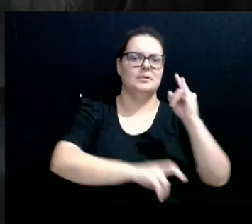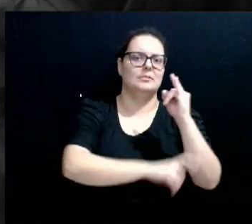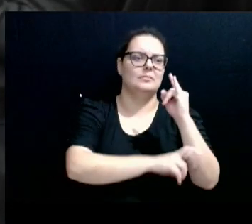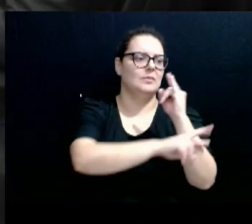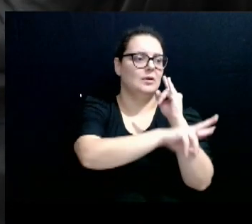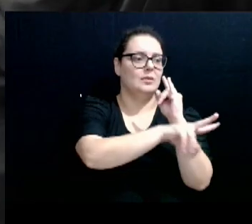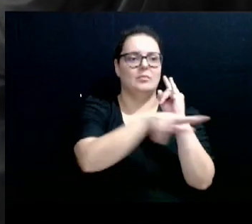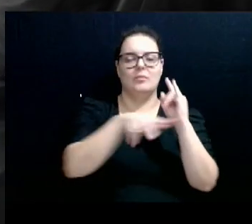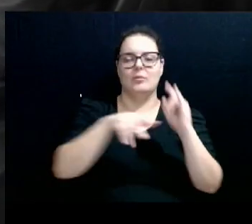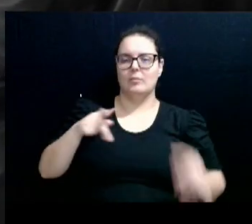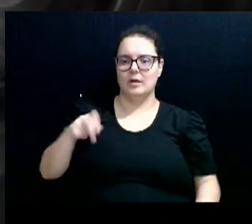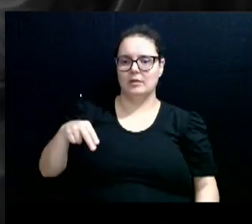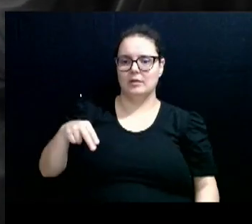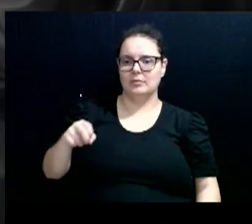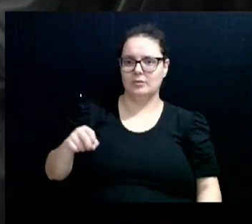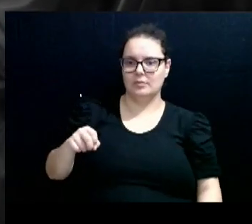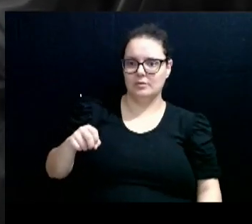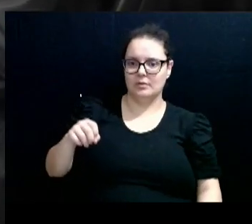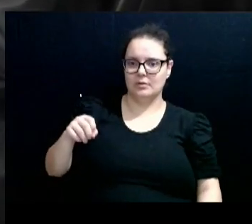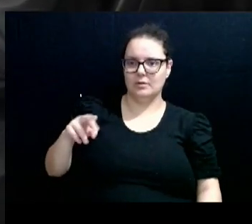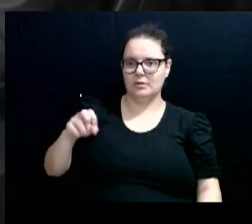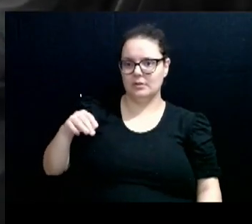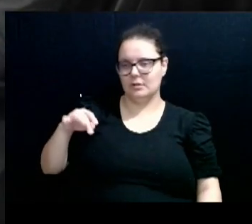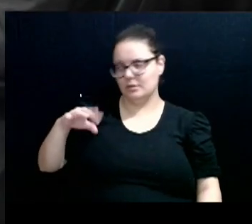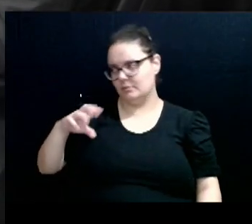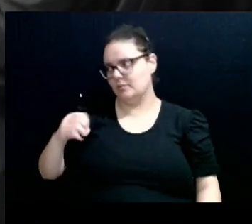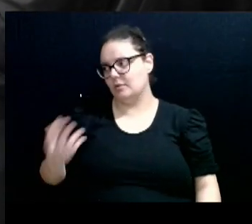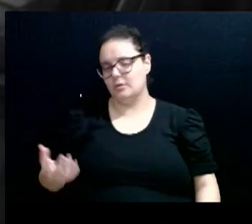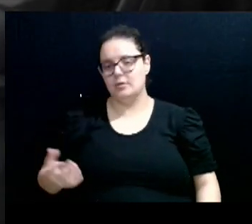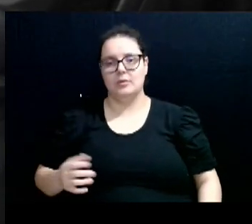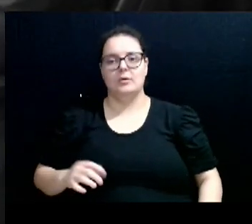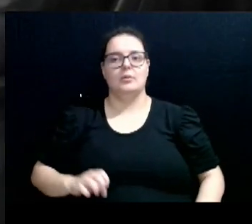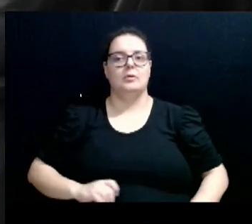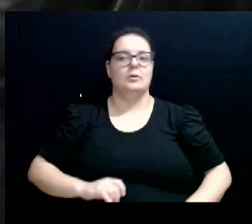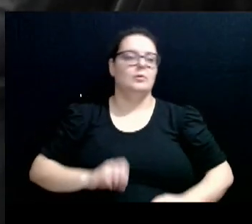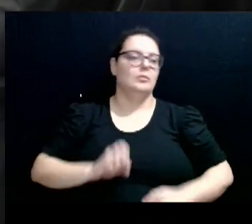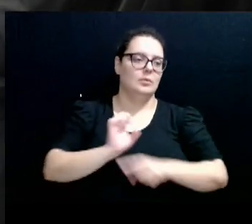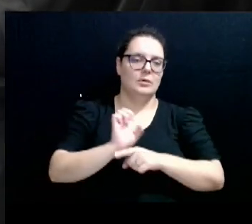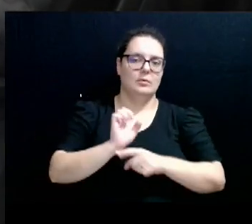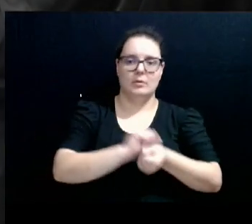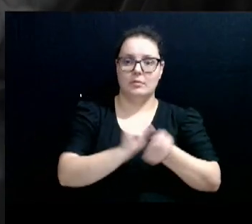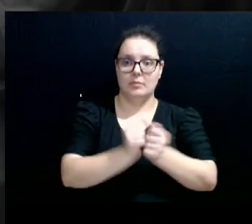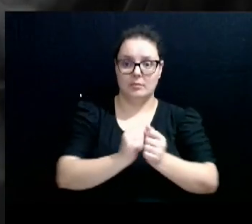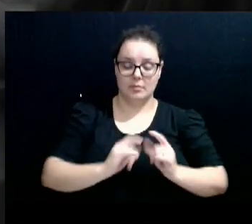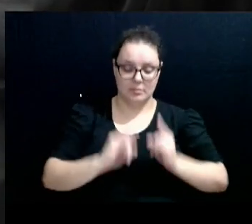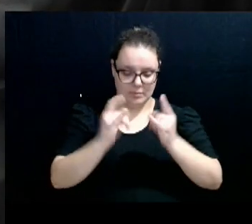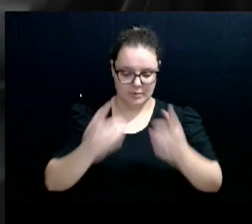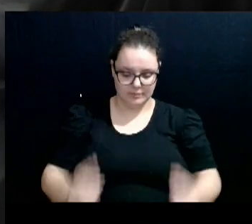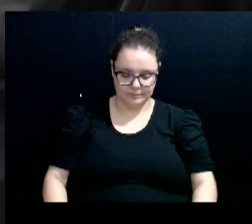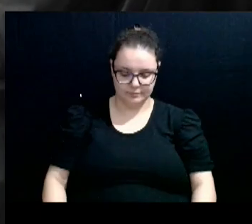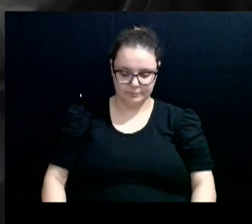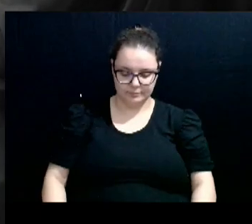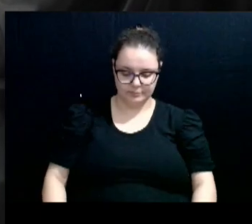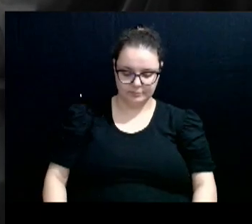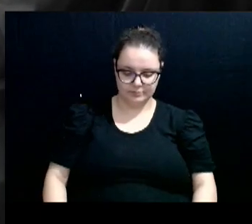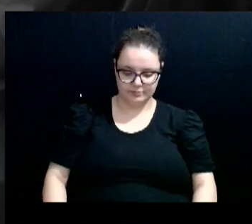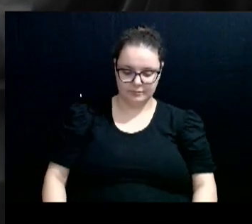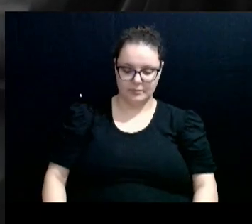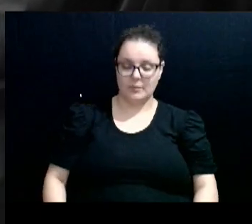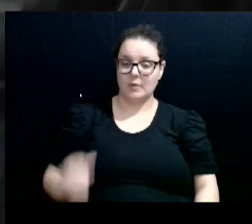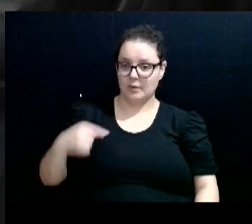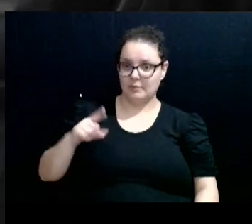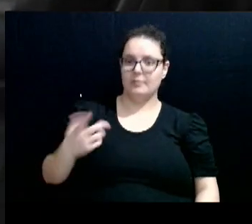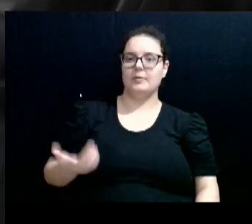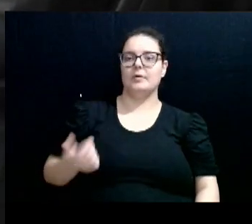Estado tinha acabado de revitalizar o prédio, né, tá, aquela coisa. E eu fui, né? Cheguei aqui, era a dona Gilberta Dalla, que